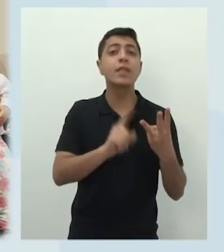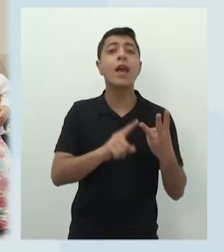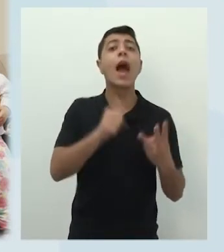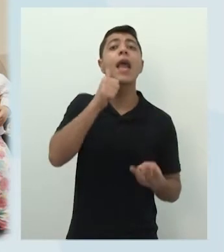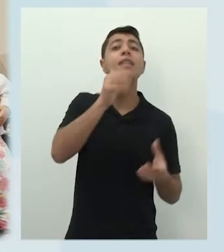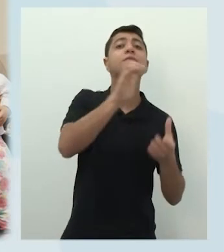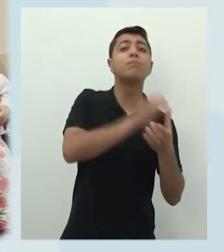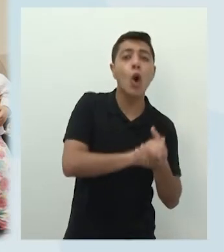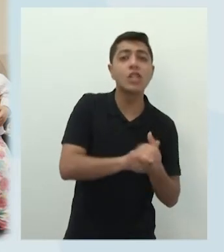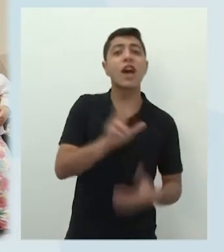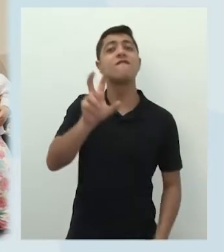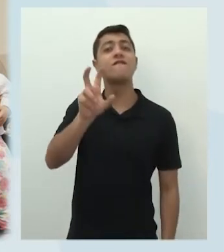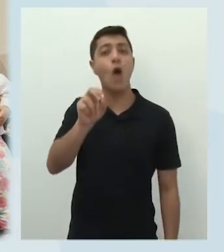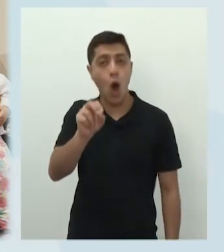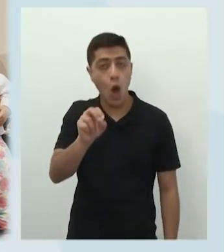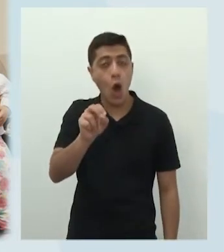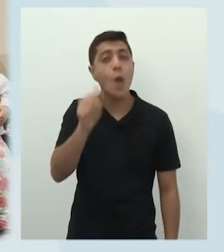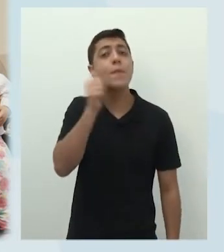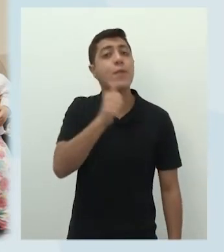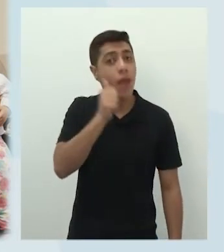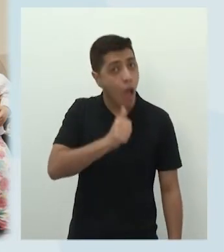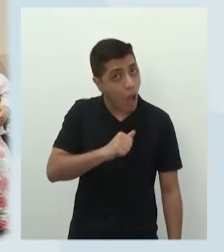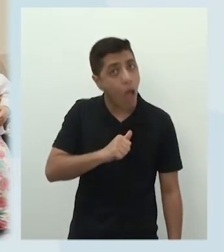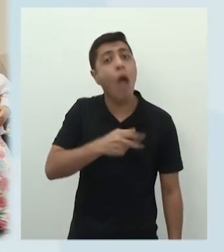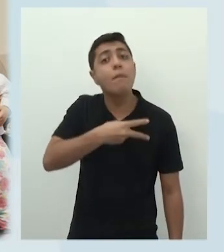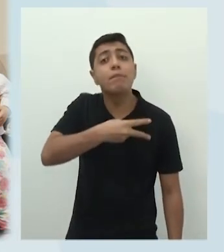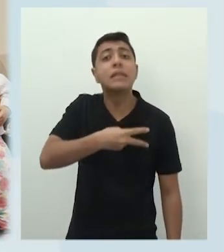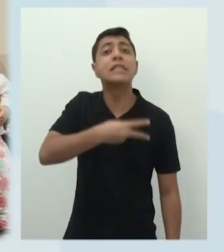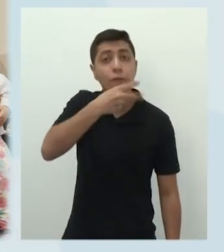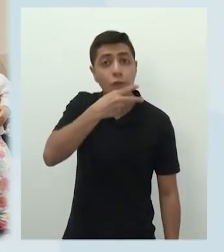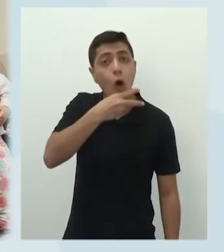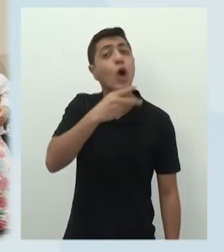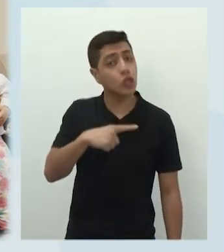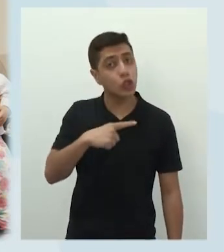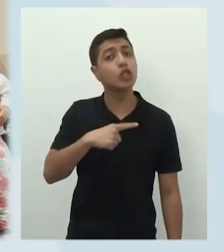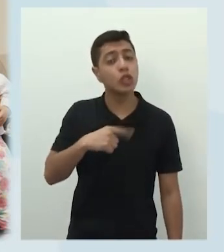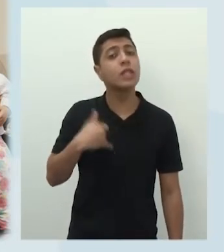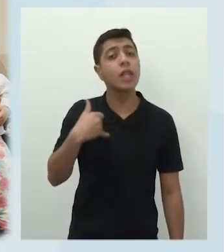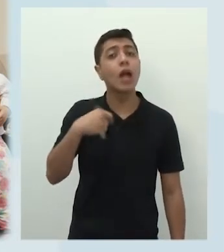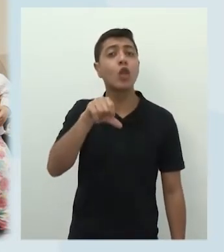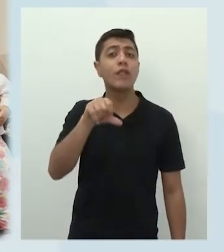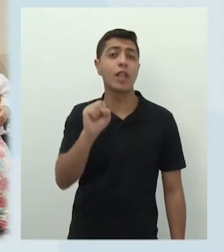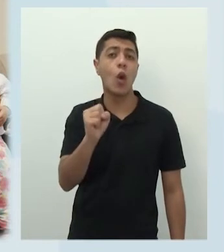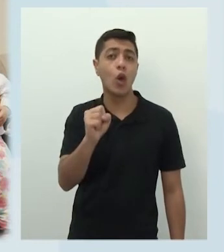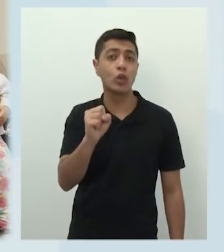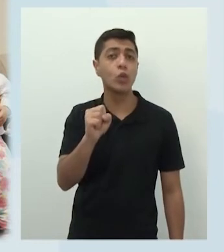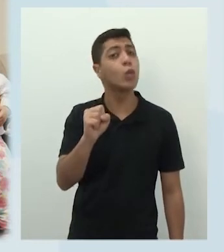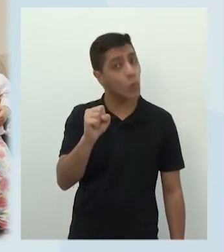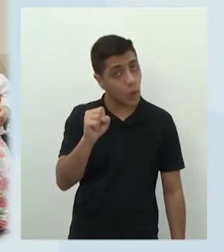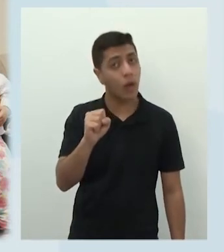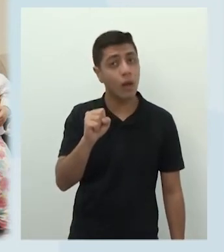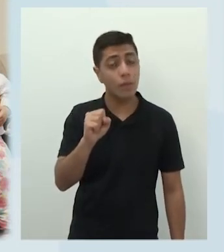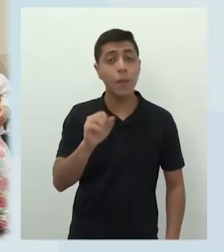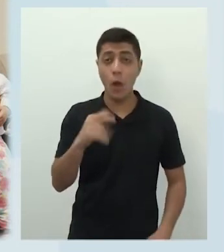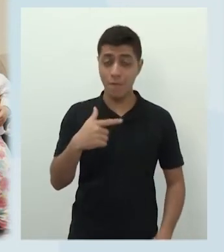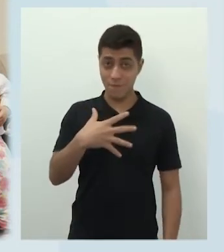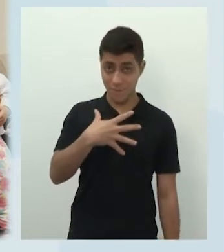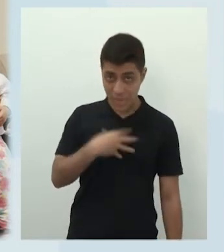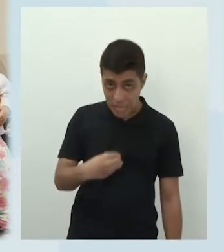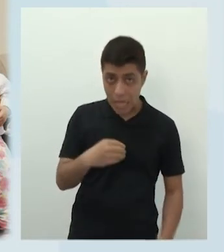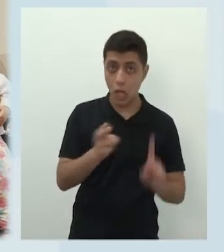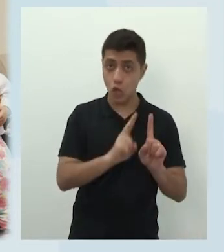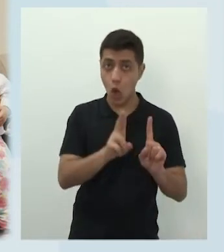está hoje com 98 anos de idade e eu estou seguindo para minha filha Eduarda um pouco do que recomenda a Academia Americana de